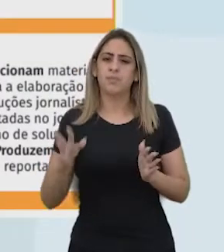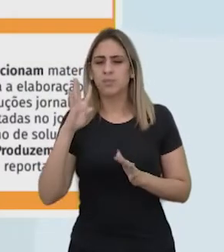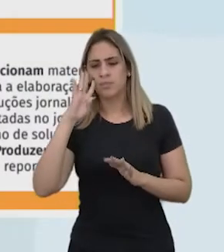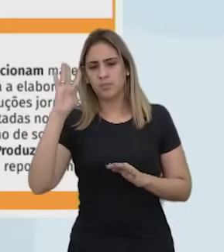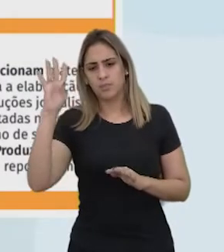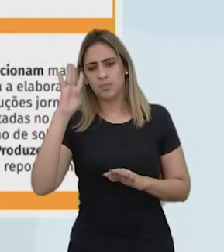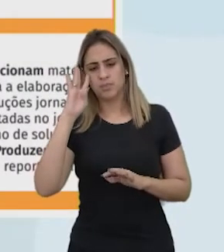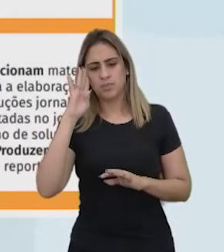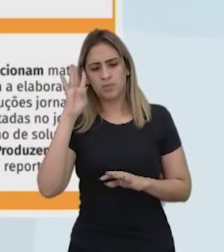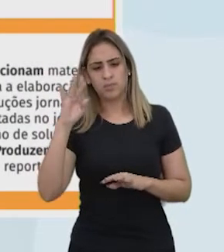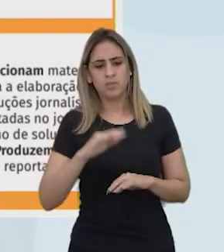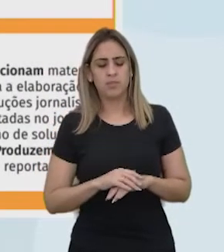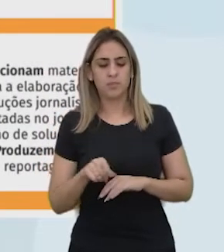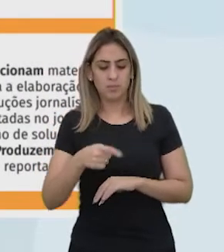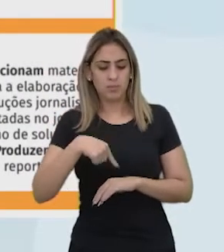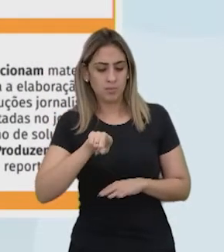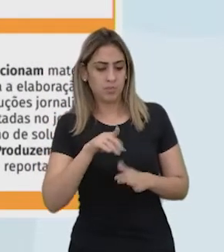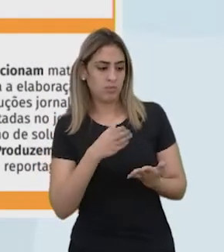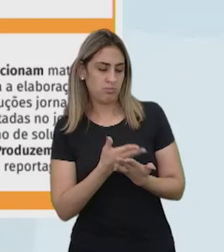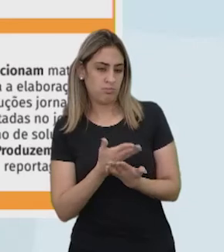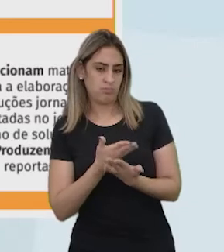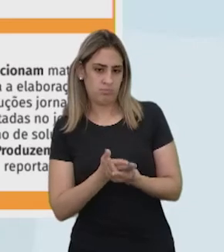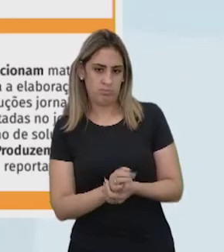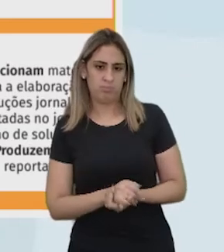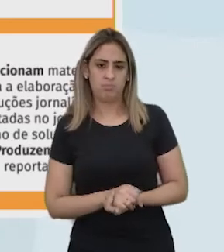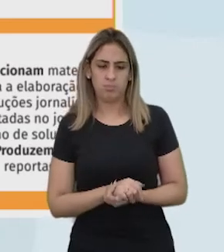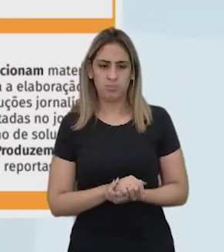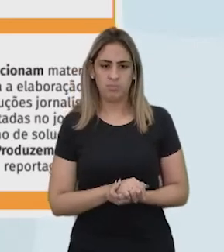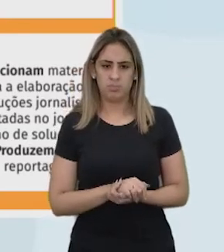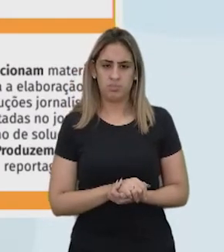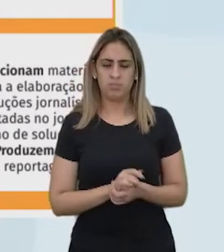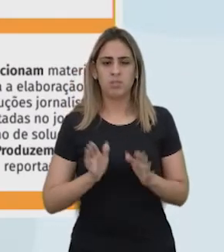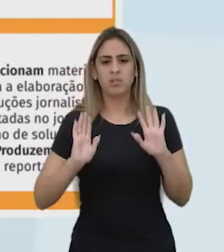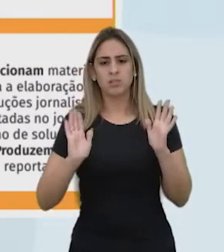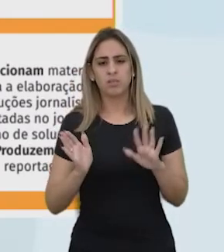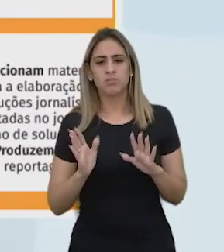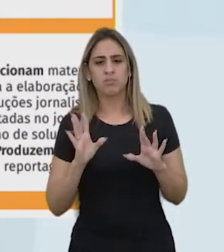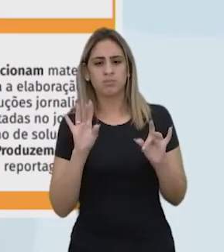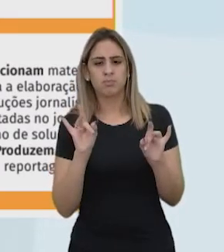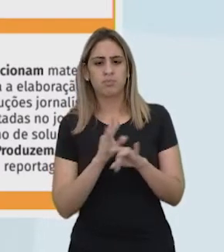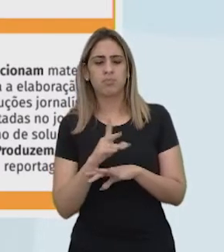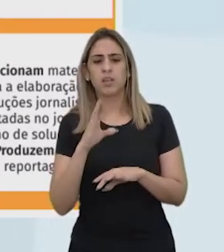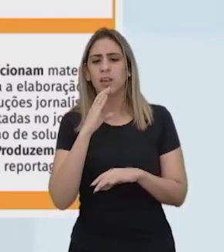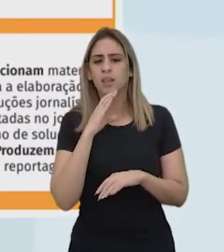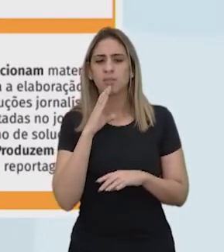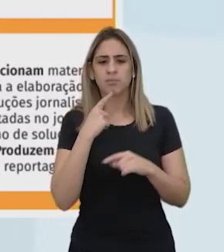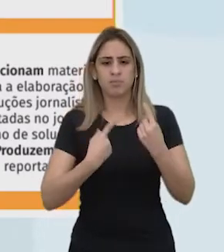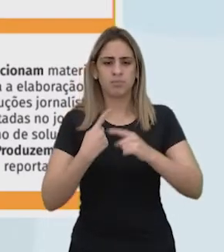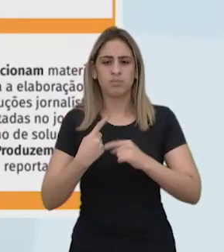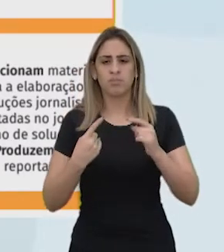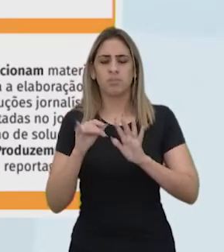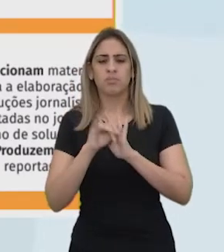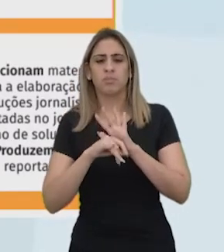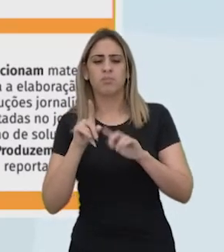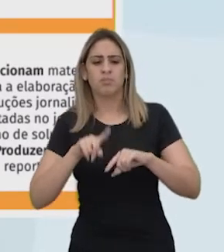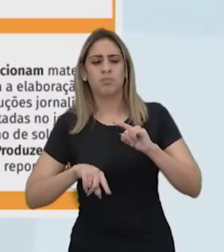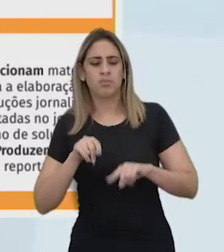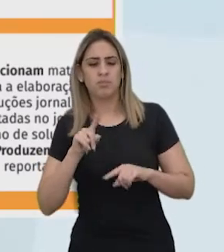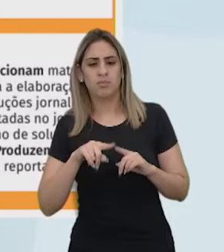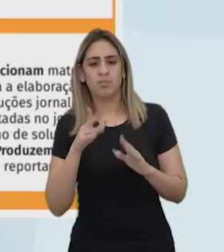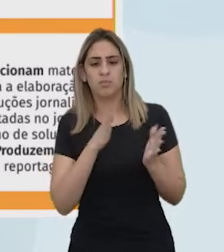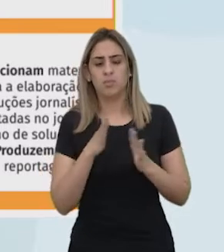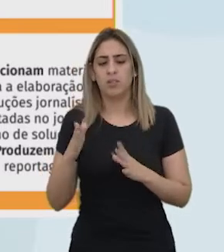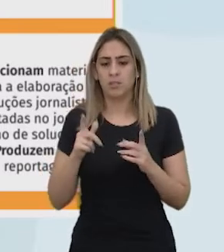reflexões dos filósofos que vocês estudaram. Já com o Kleber, vocês discutiram a importância de instrumentos de ordenamento